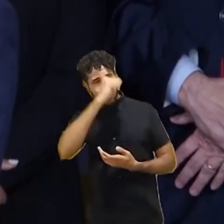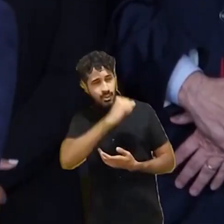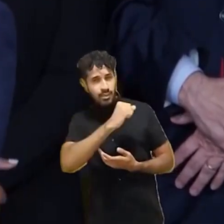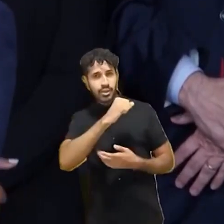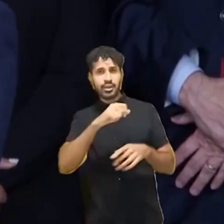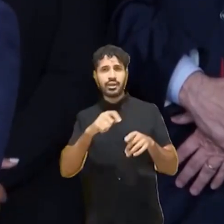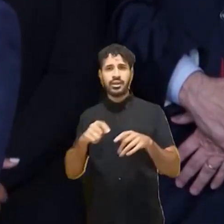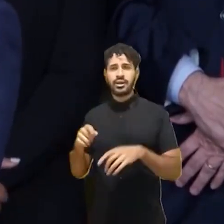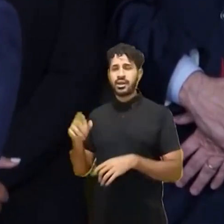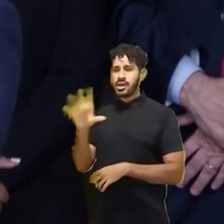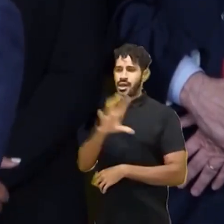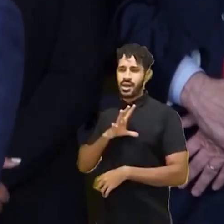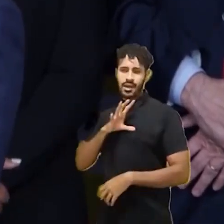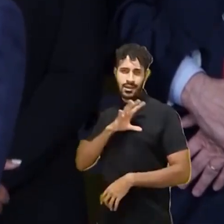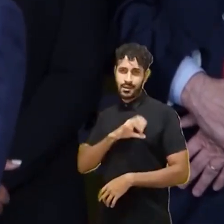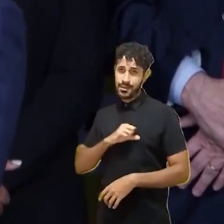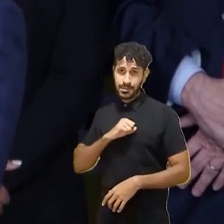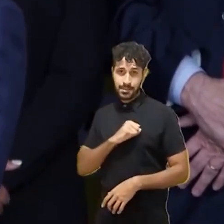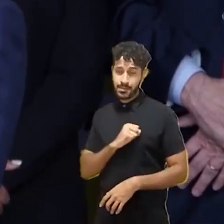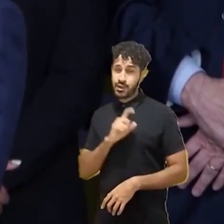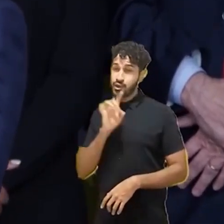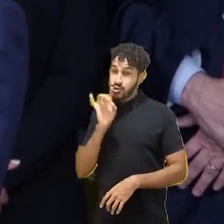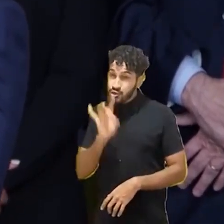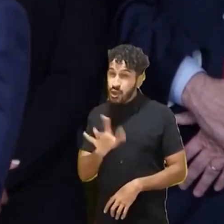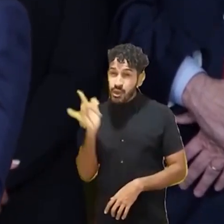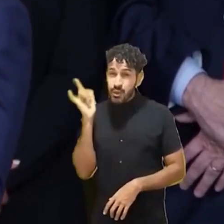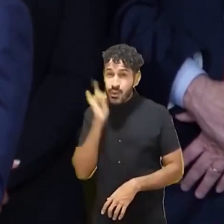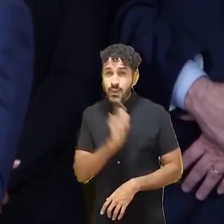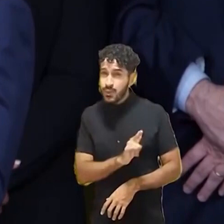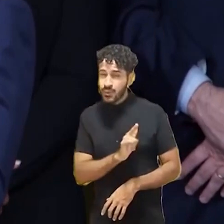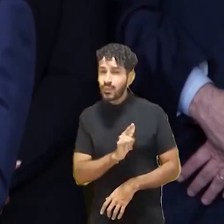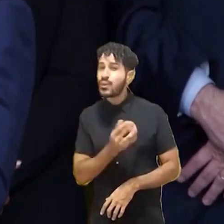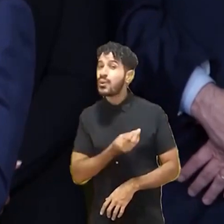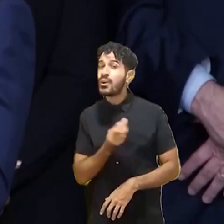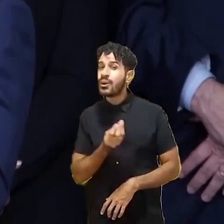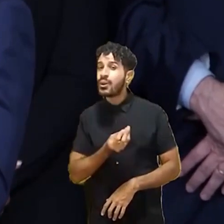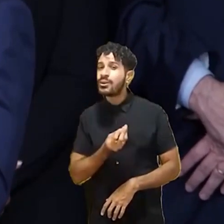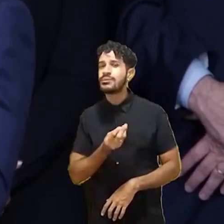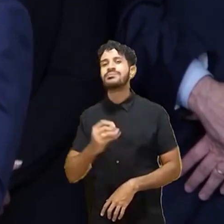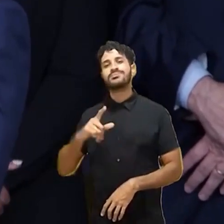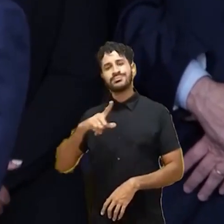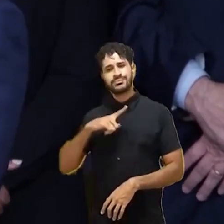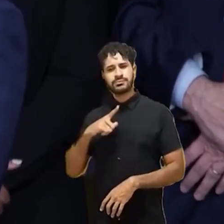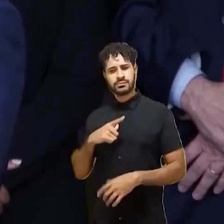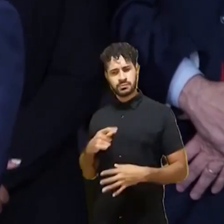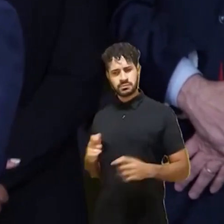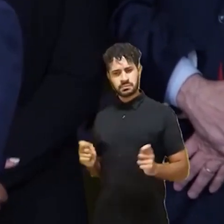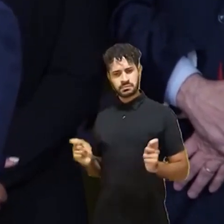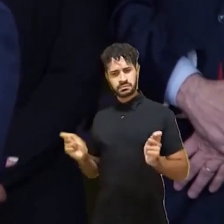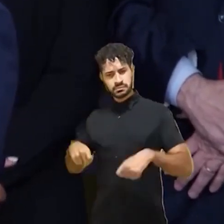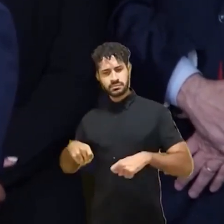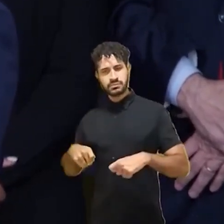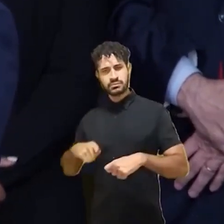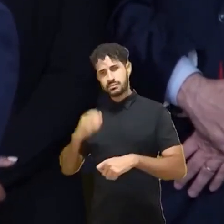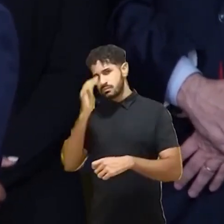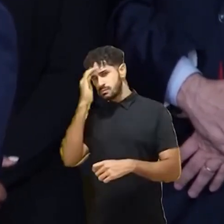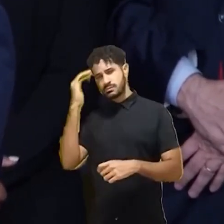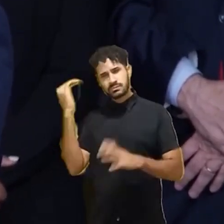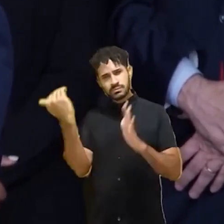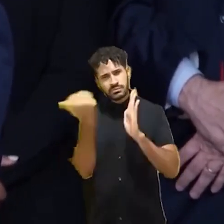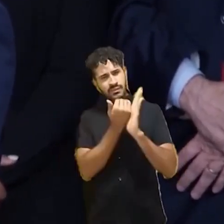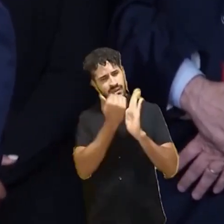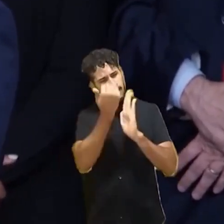chamada amor e nós só vamos recuperar isso se a gente tiver eficiência e cumprir cada